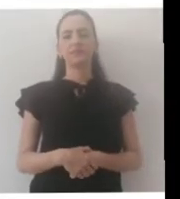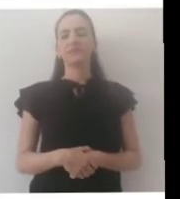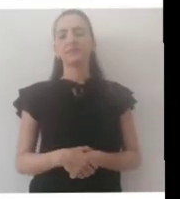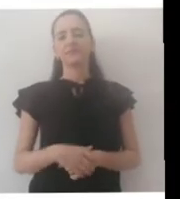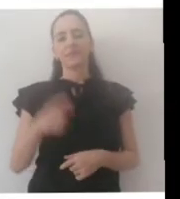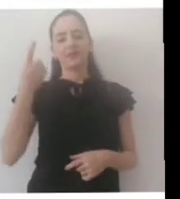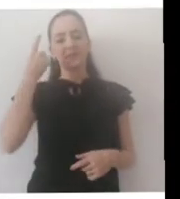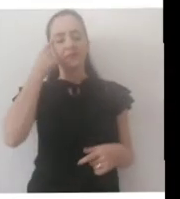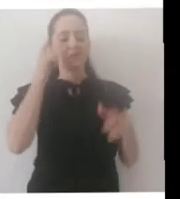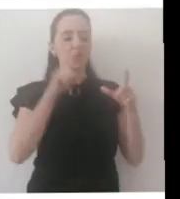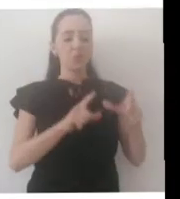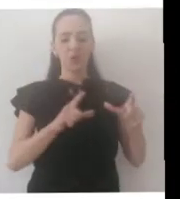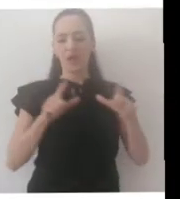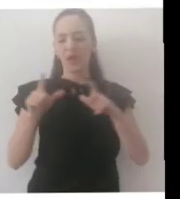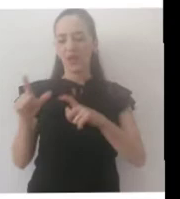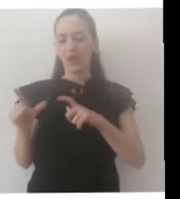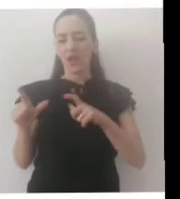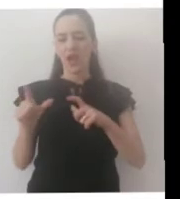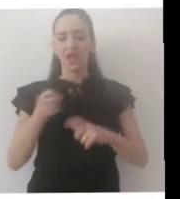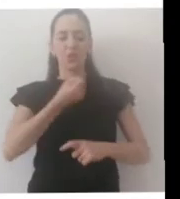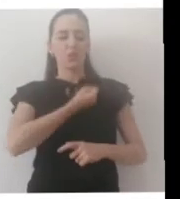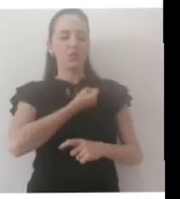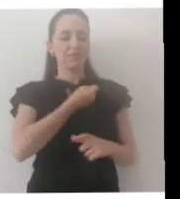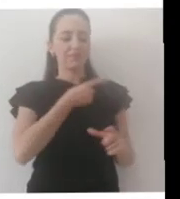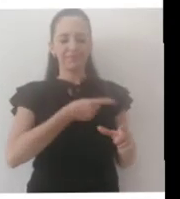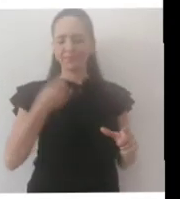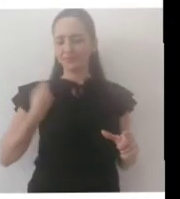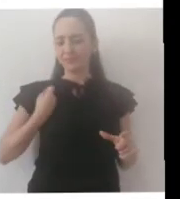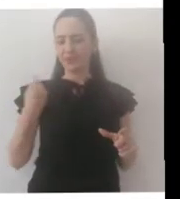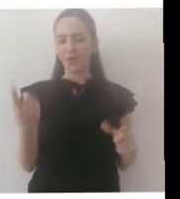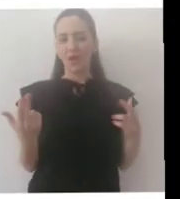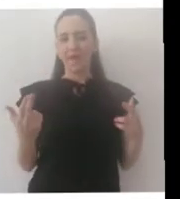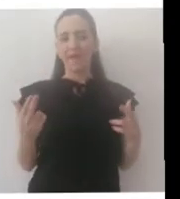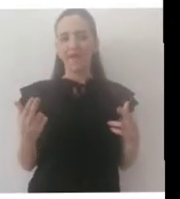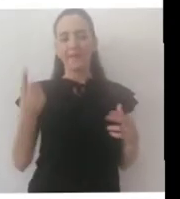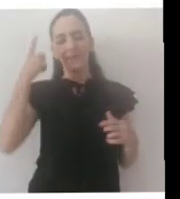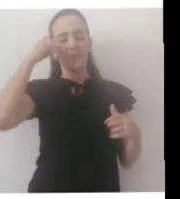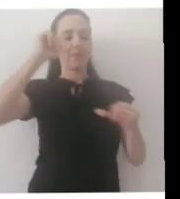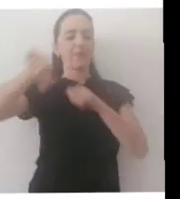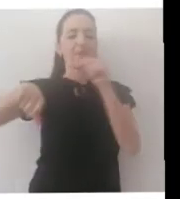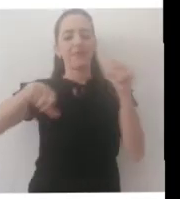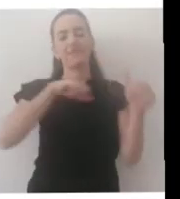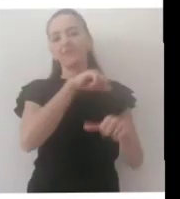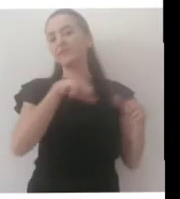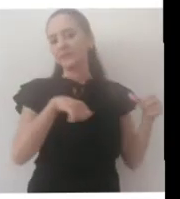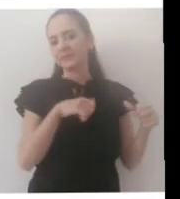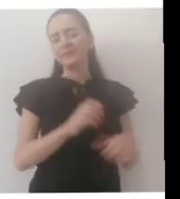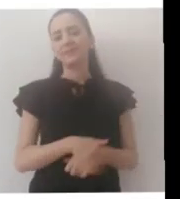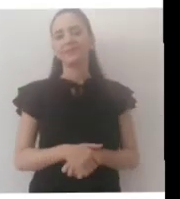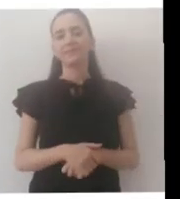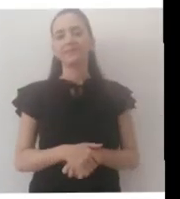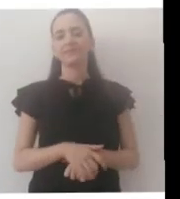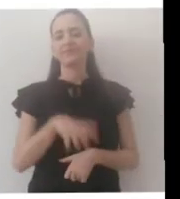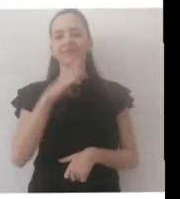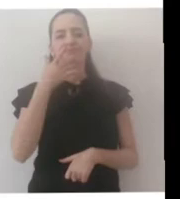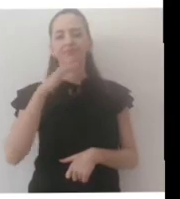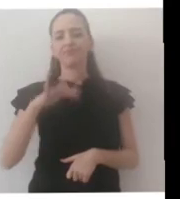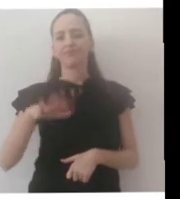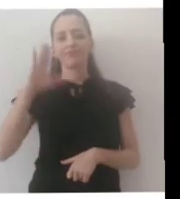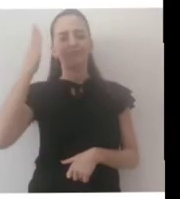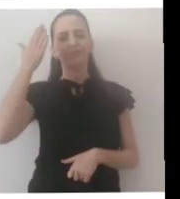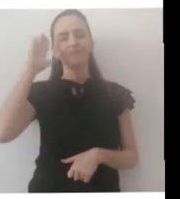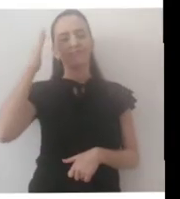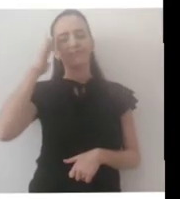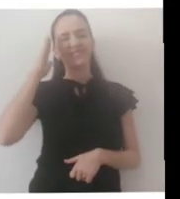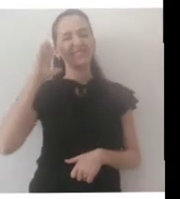crianças não têm esse entendimento até 5 anos de idade. Então, as crianças têm dificuldade de conservar quantidades até 5 anos. Então, é